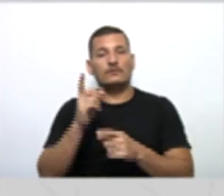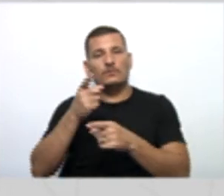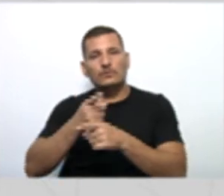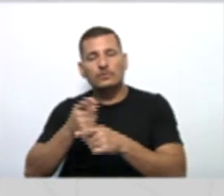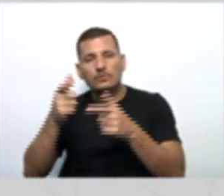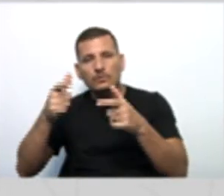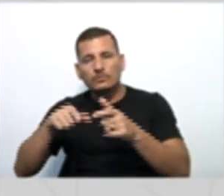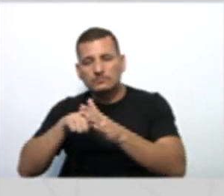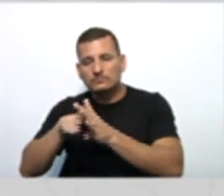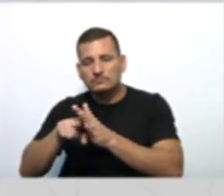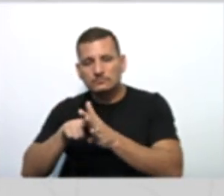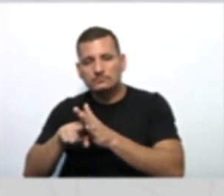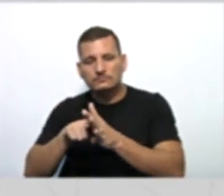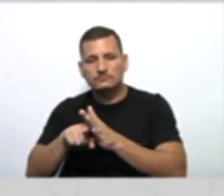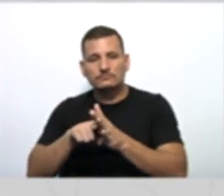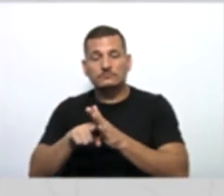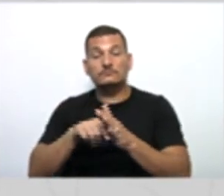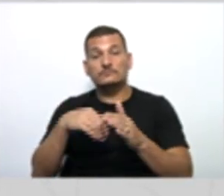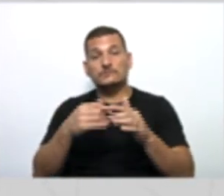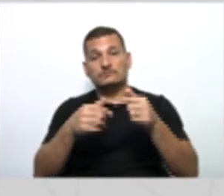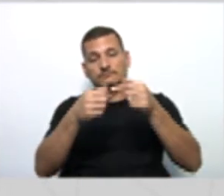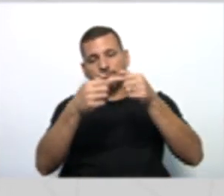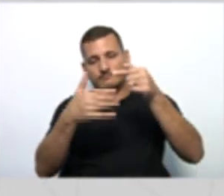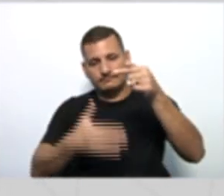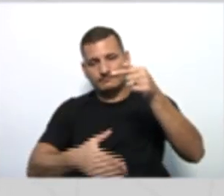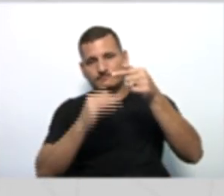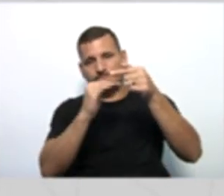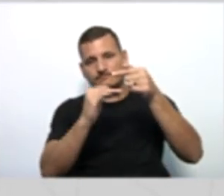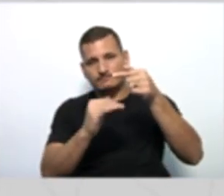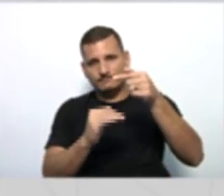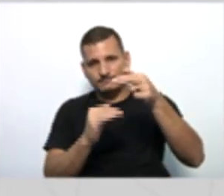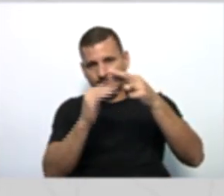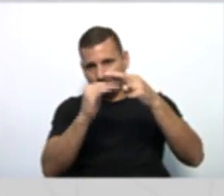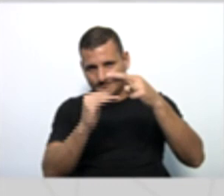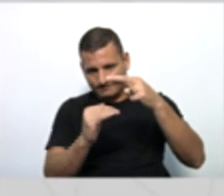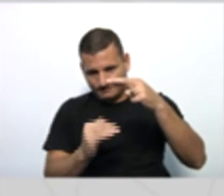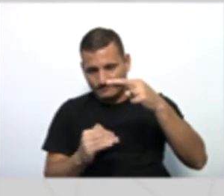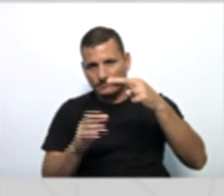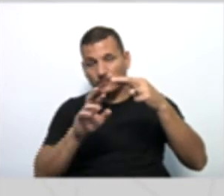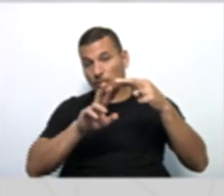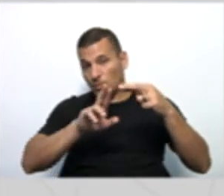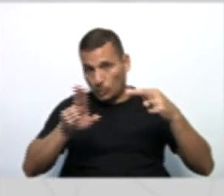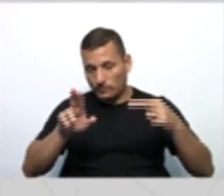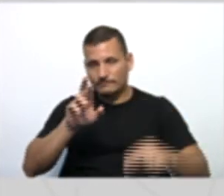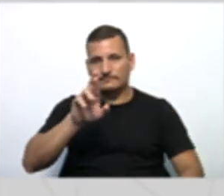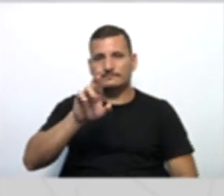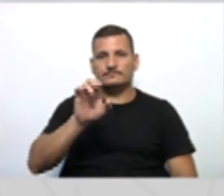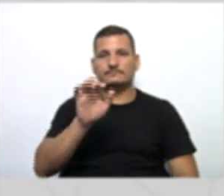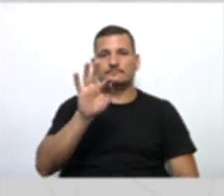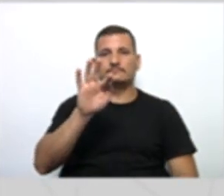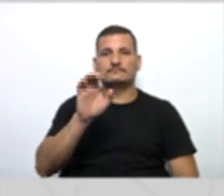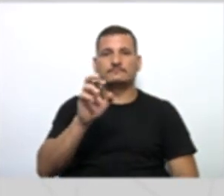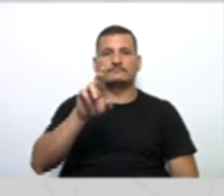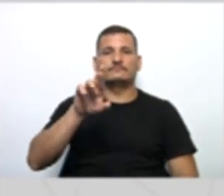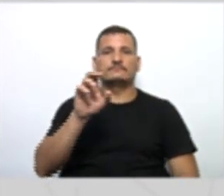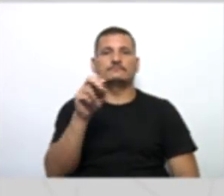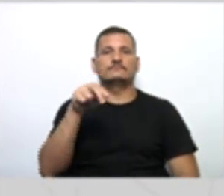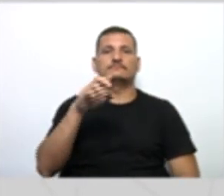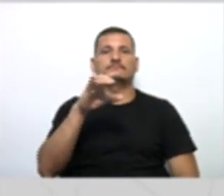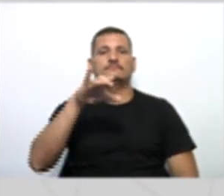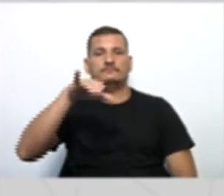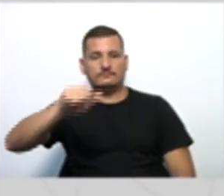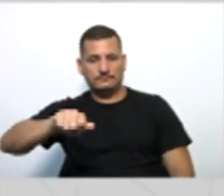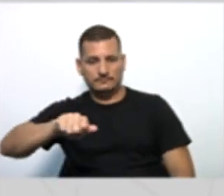esse arquivo. Então, essa lista chama-se referências, que é o conjunto padronizado dos